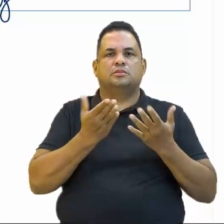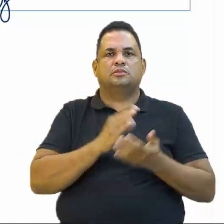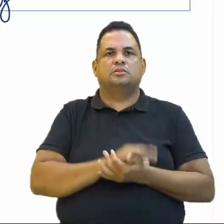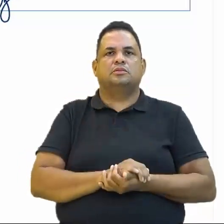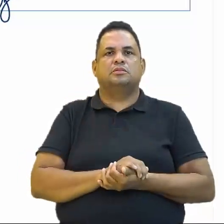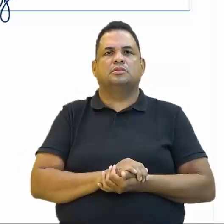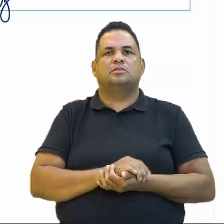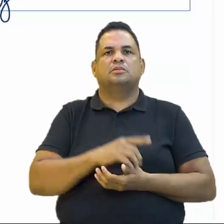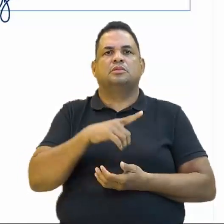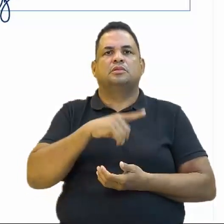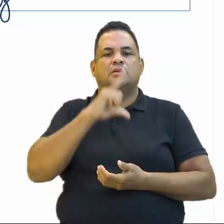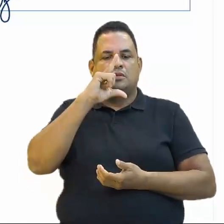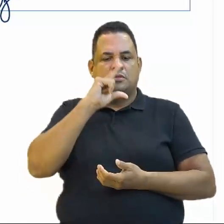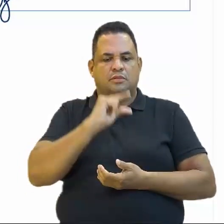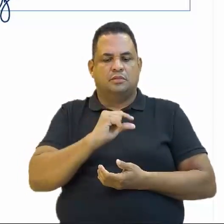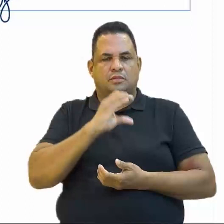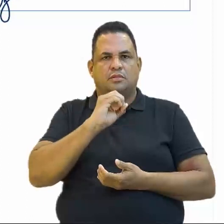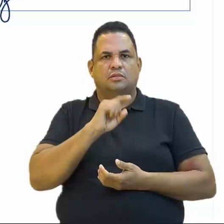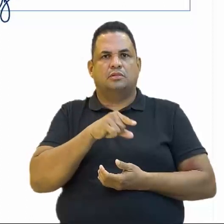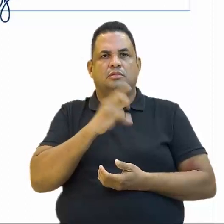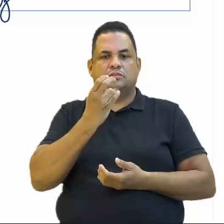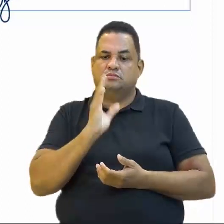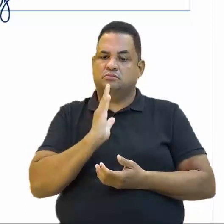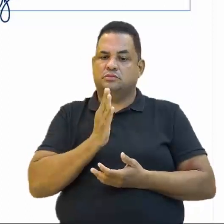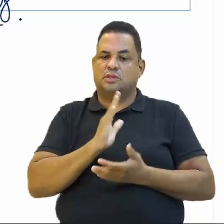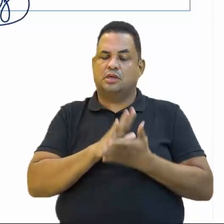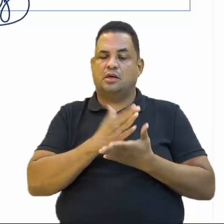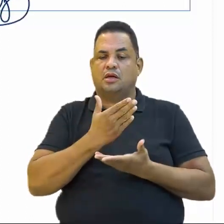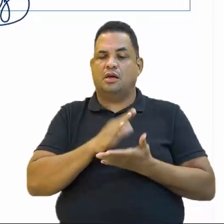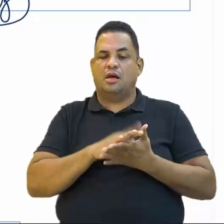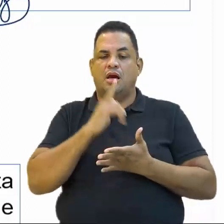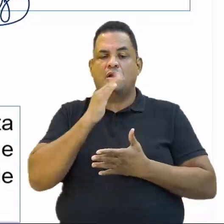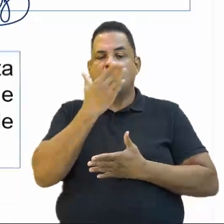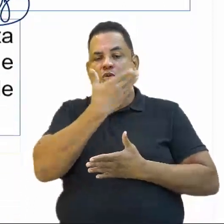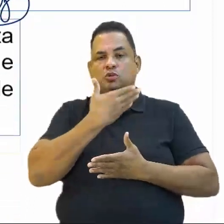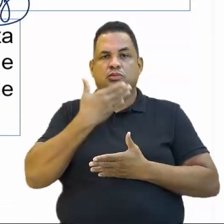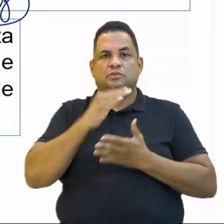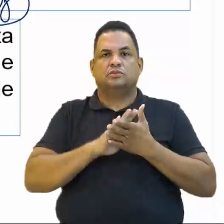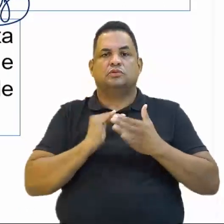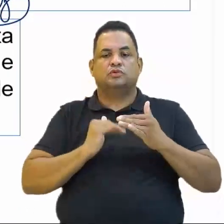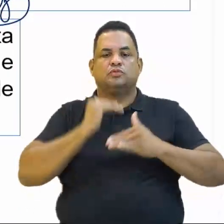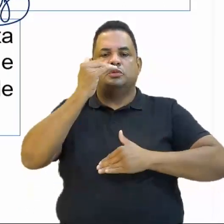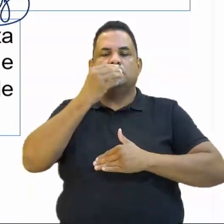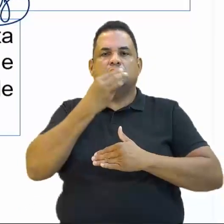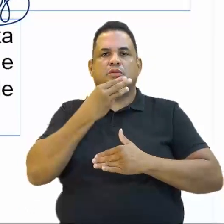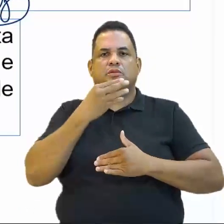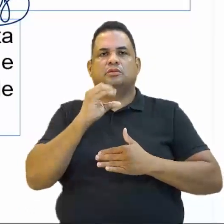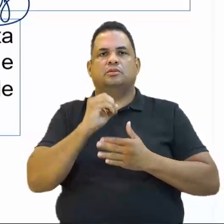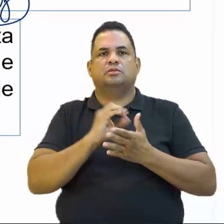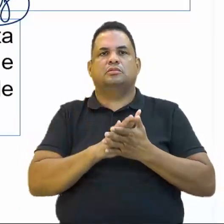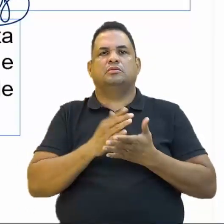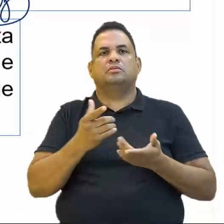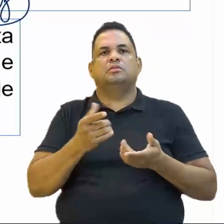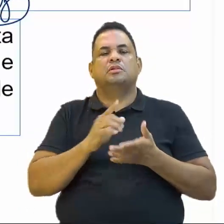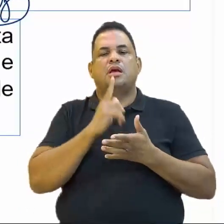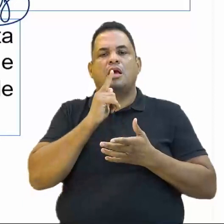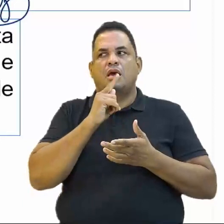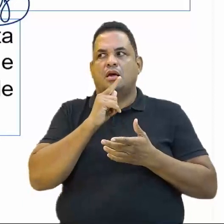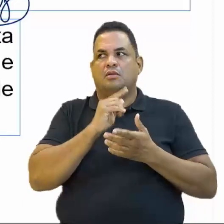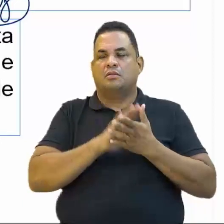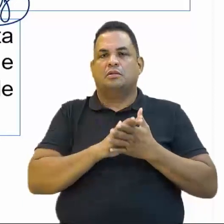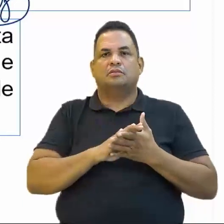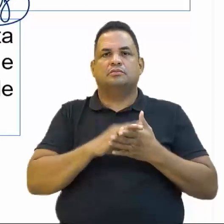que 0,5, já é água doce. E se for maior que 30, aí já classifica como água